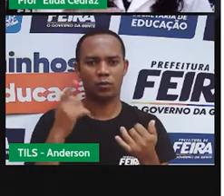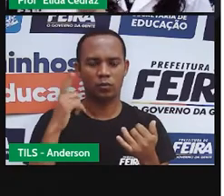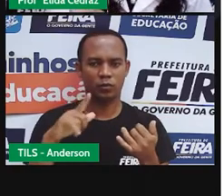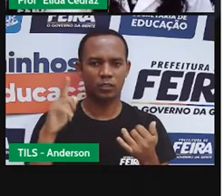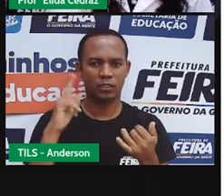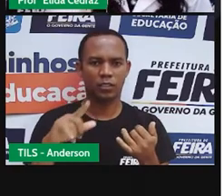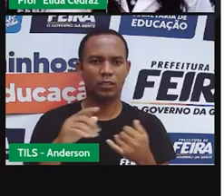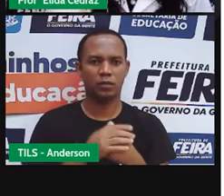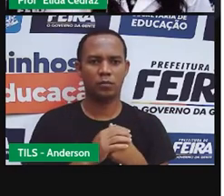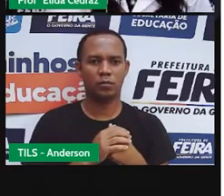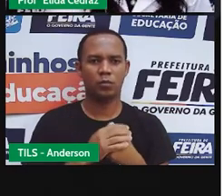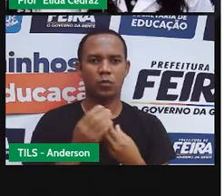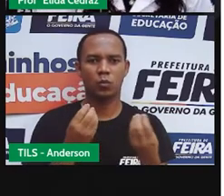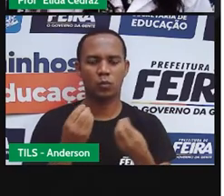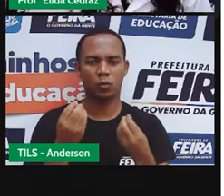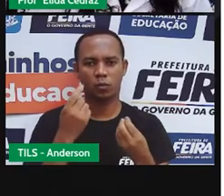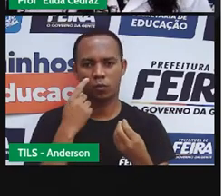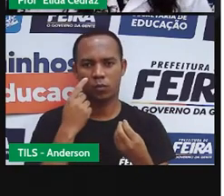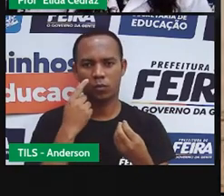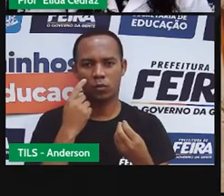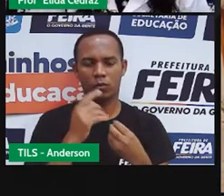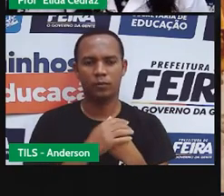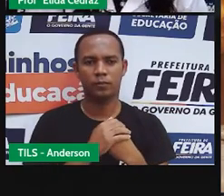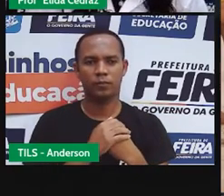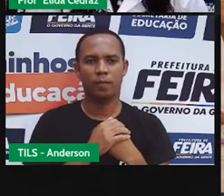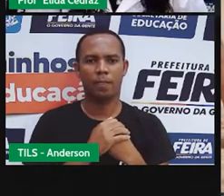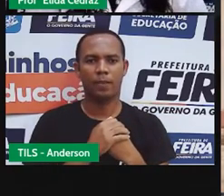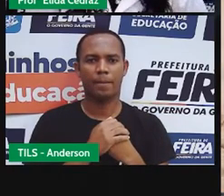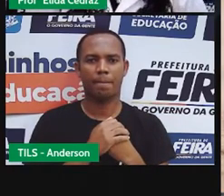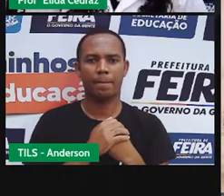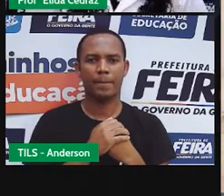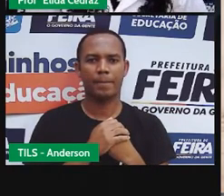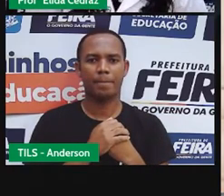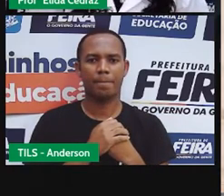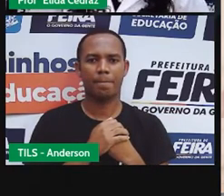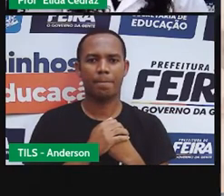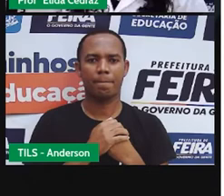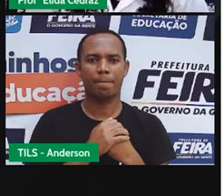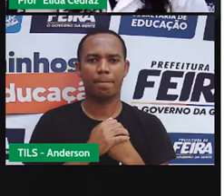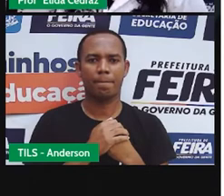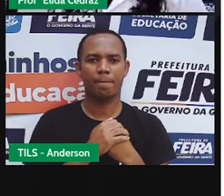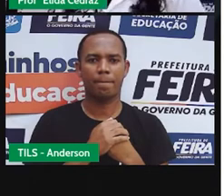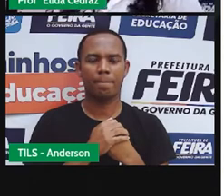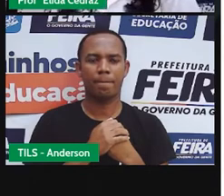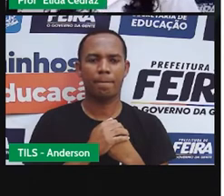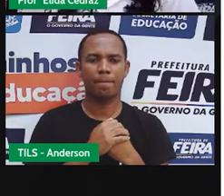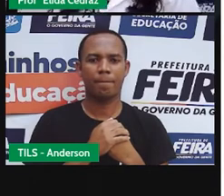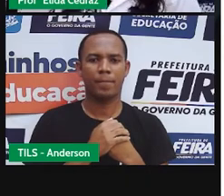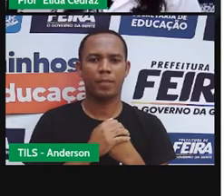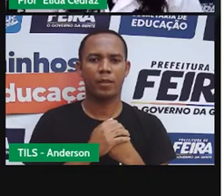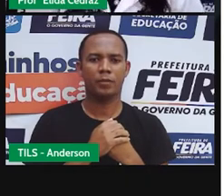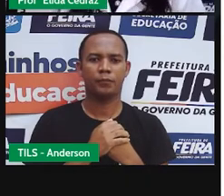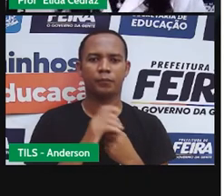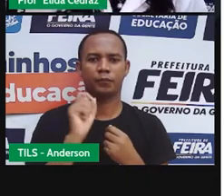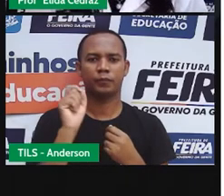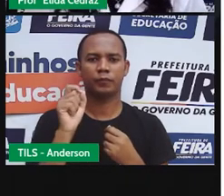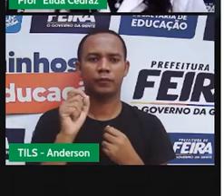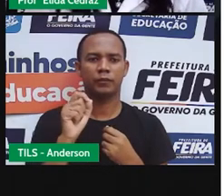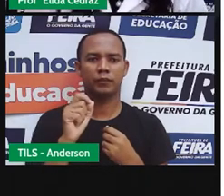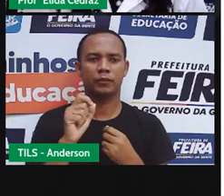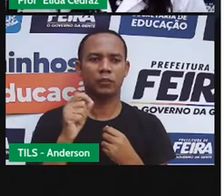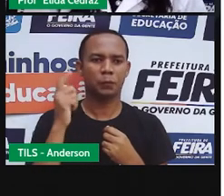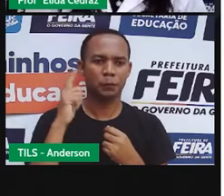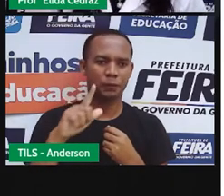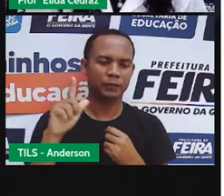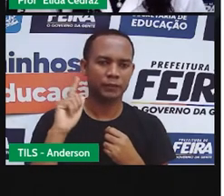Só que ela tá brincando com o cipó, né? A gente brinca com a cobra. Olha só. Cabo de força ou cabo